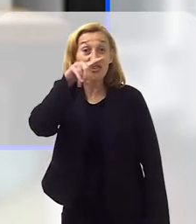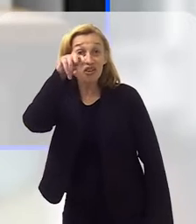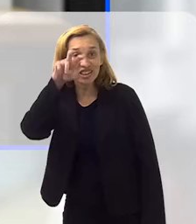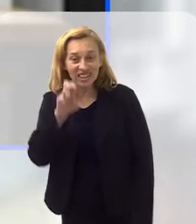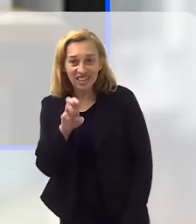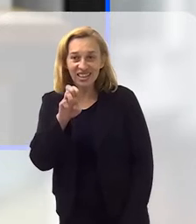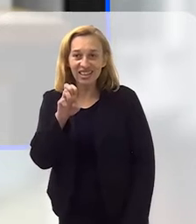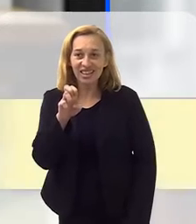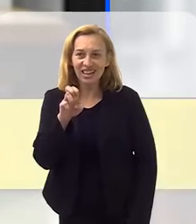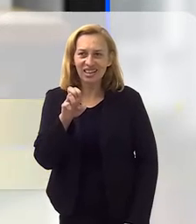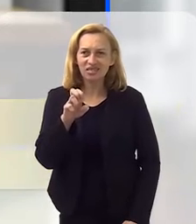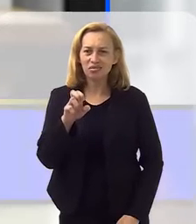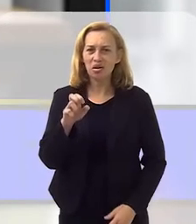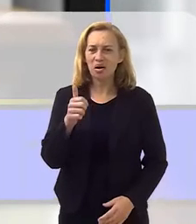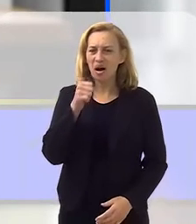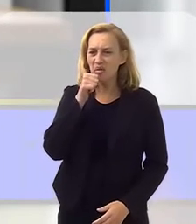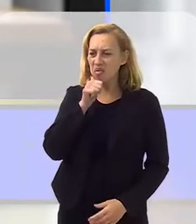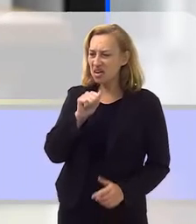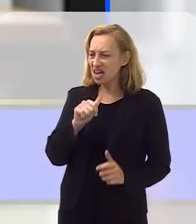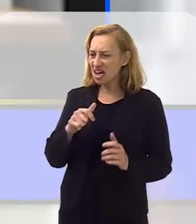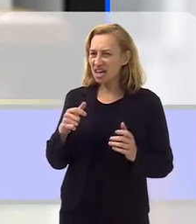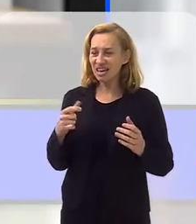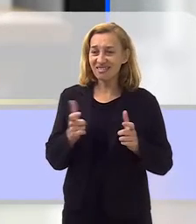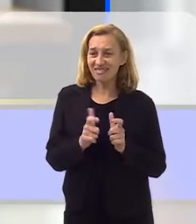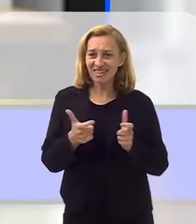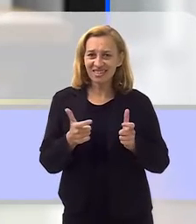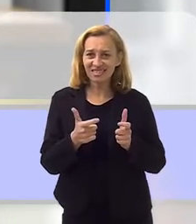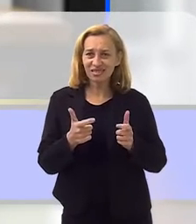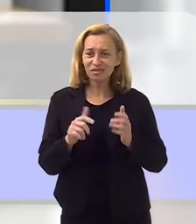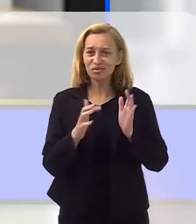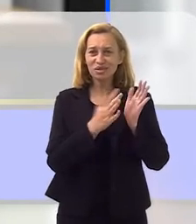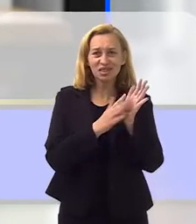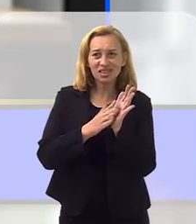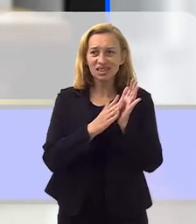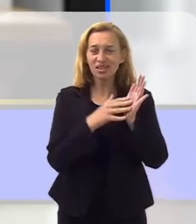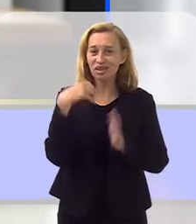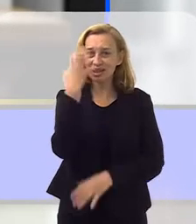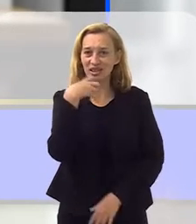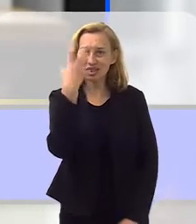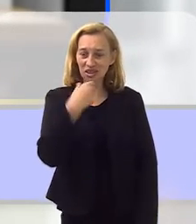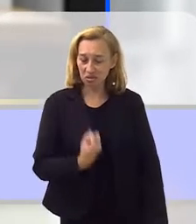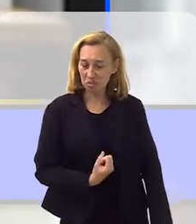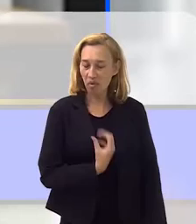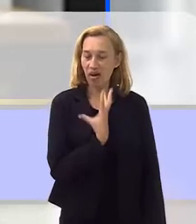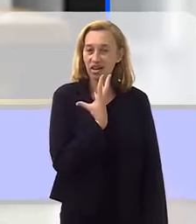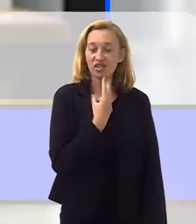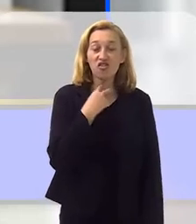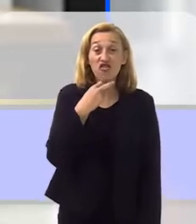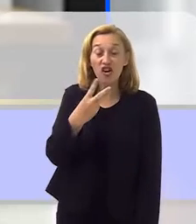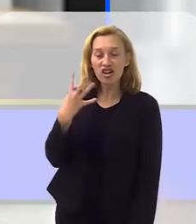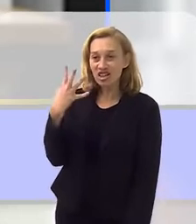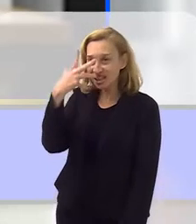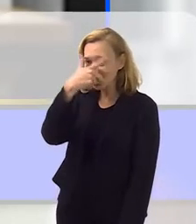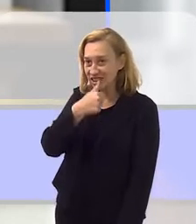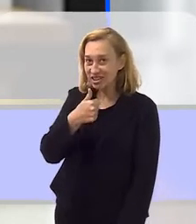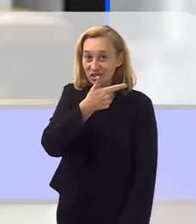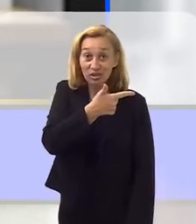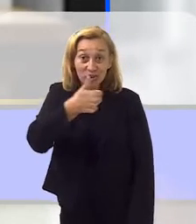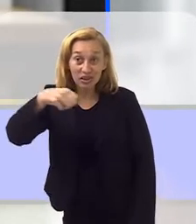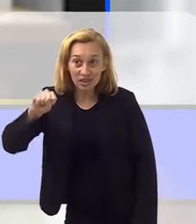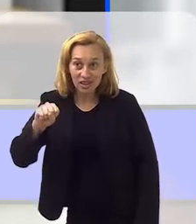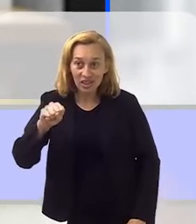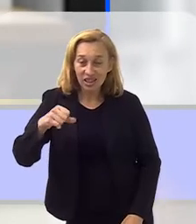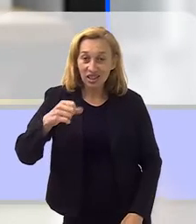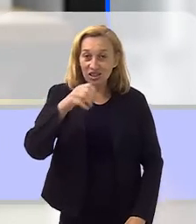Dona Ivone Lara, considerada a grande dama do samba, com suas composições poéticas e a voz inconfundível, nos deixou